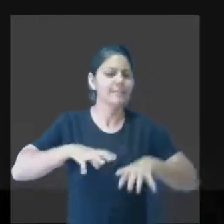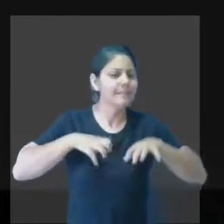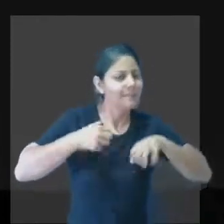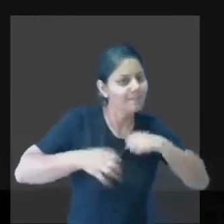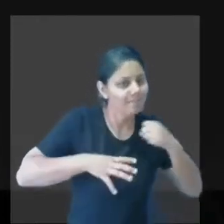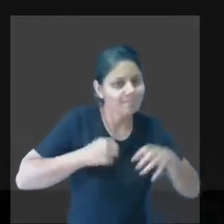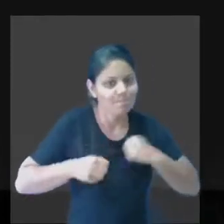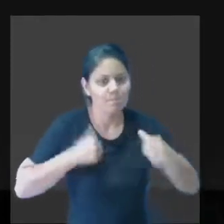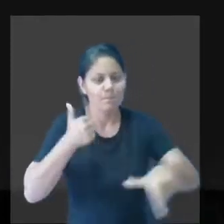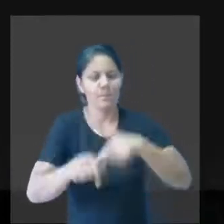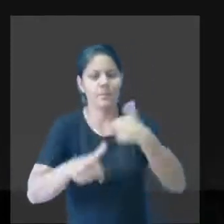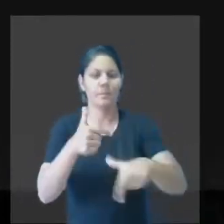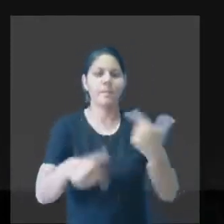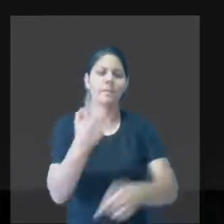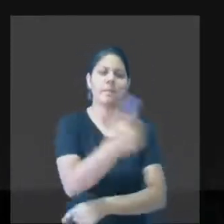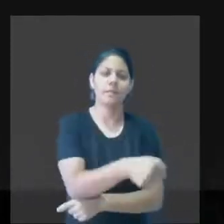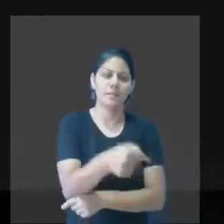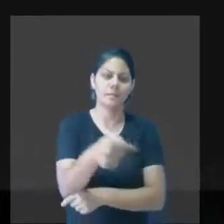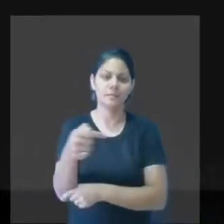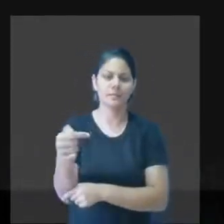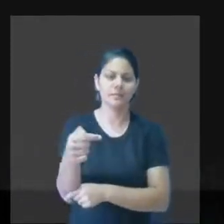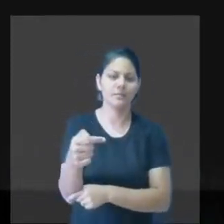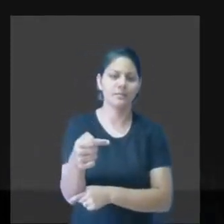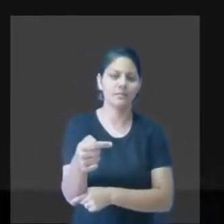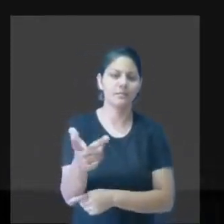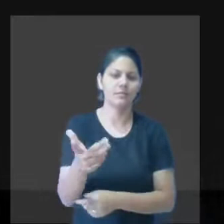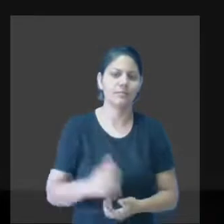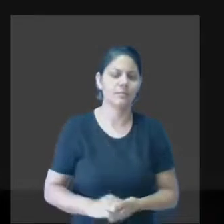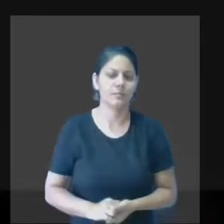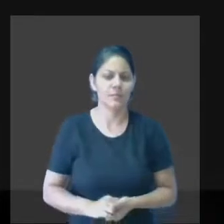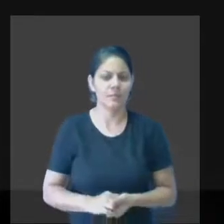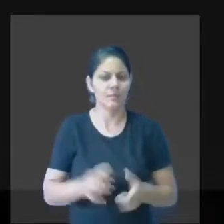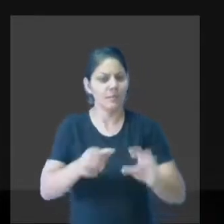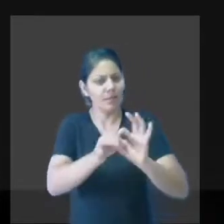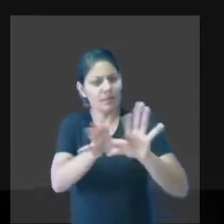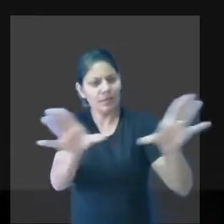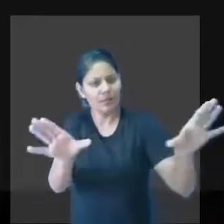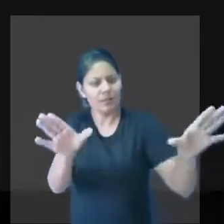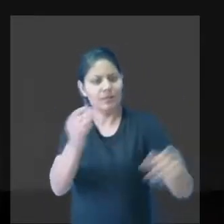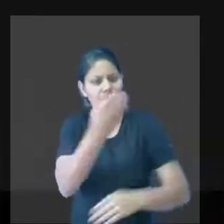cada um e cada uma tem feito por esta semana, pelo funcionamento das nossas bibliotecas,